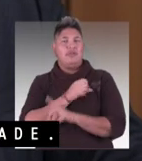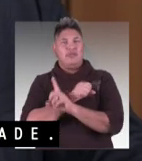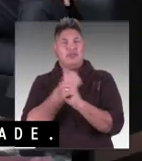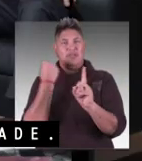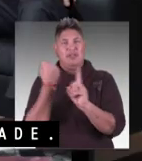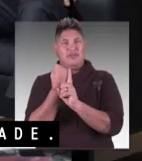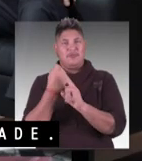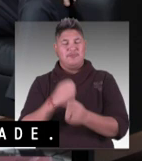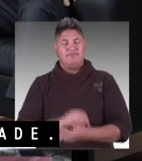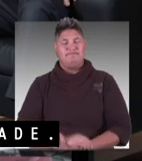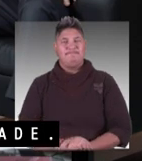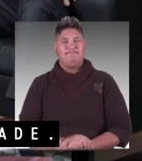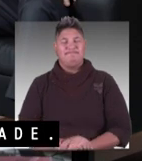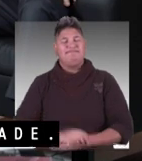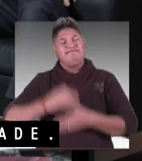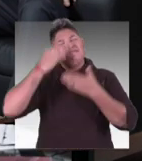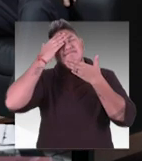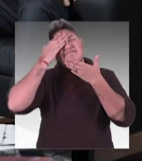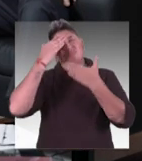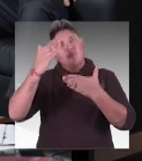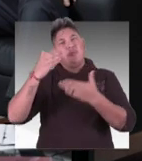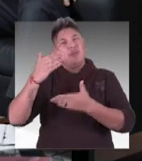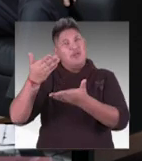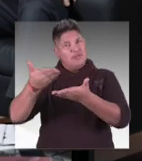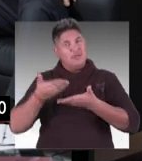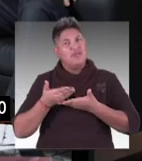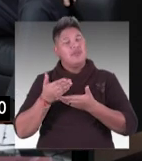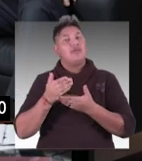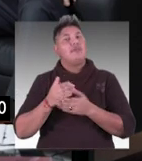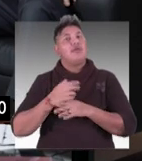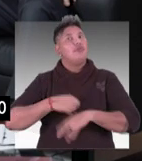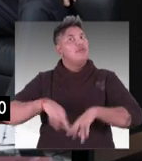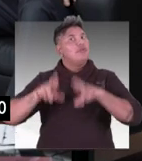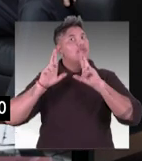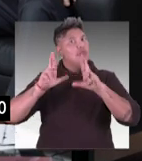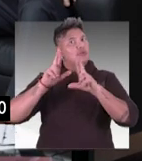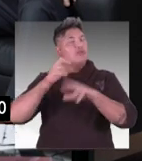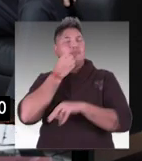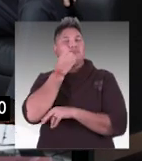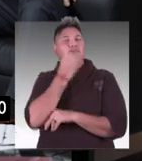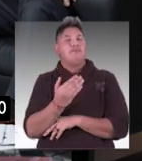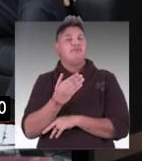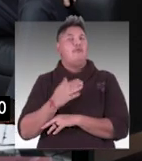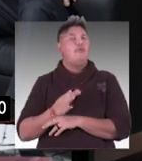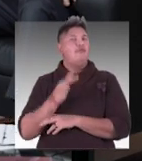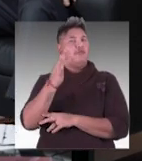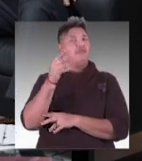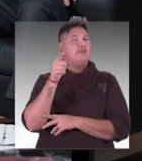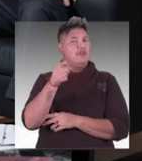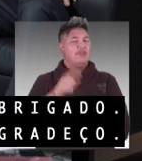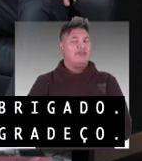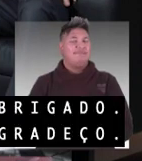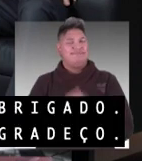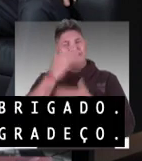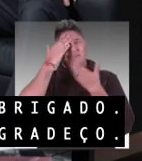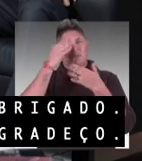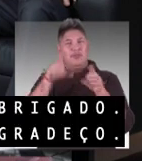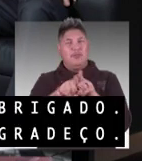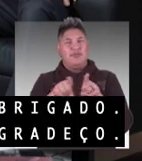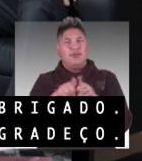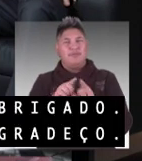sociedade. Obrigado mais uma vez por nos receber e sucesso em sua nova jornada. Muito obrigado, eu que